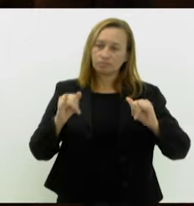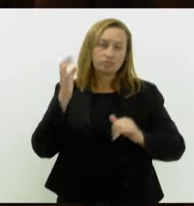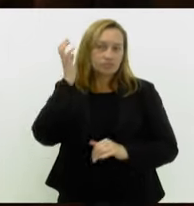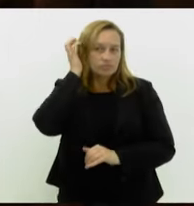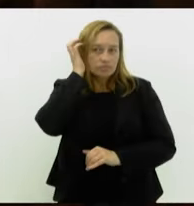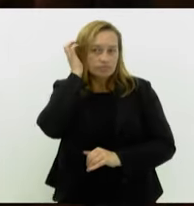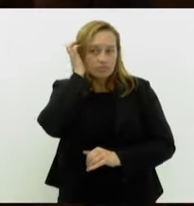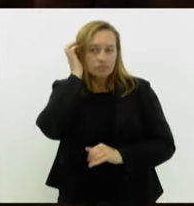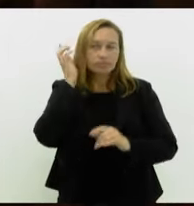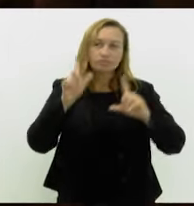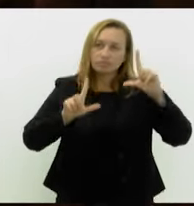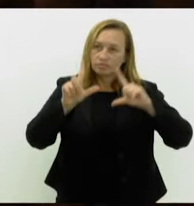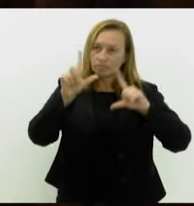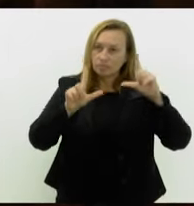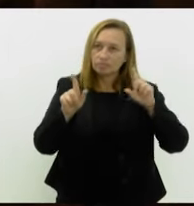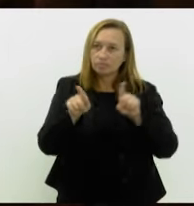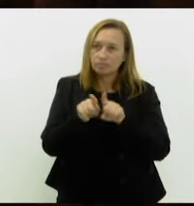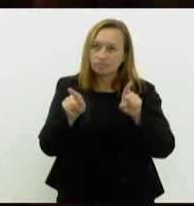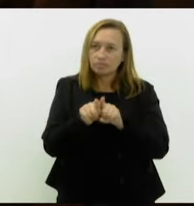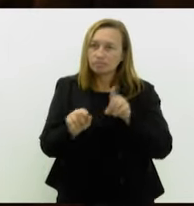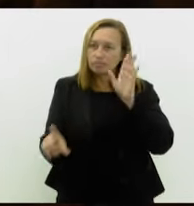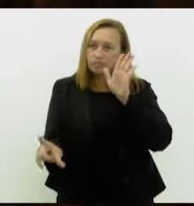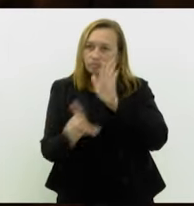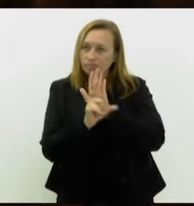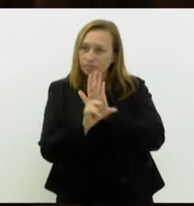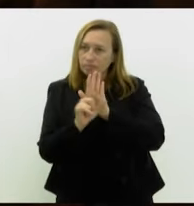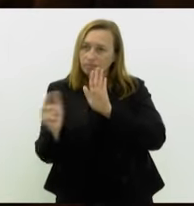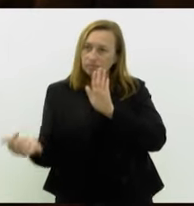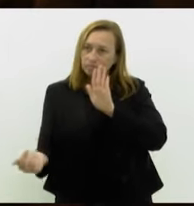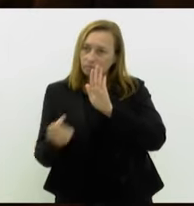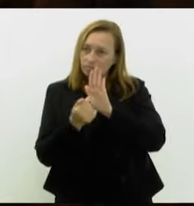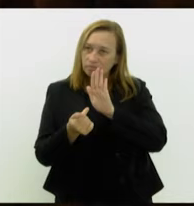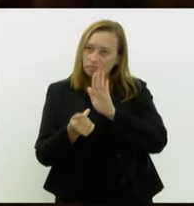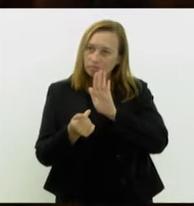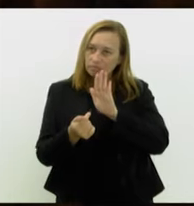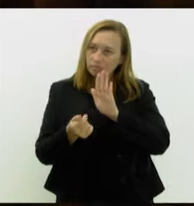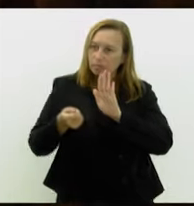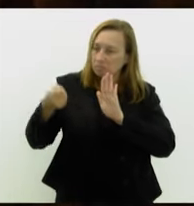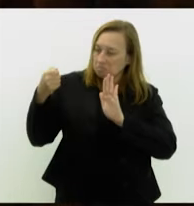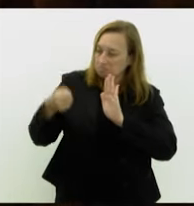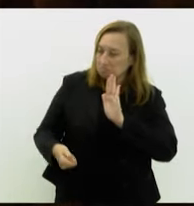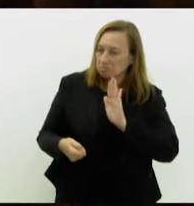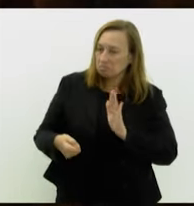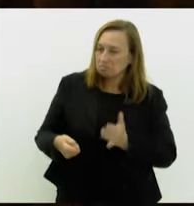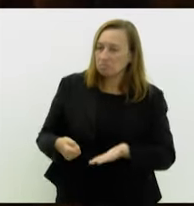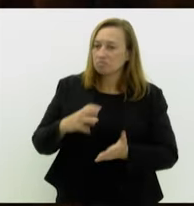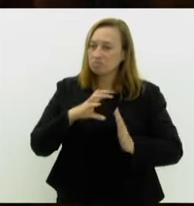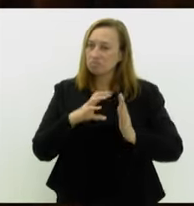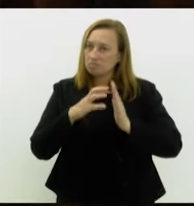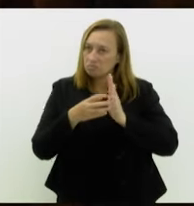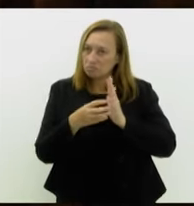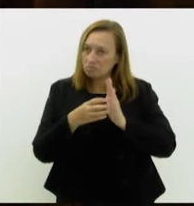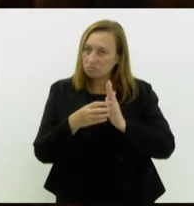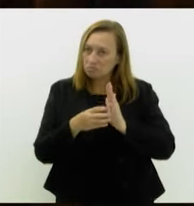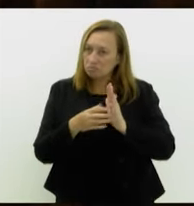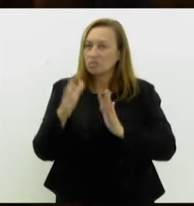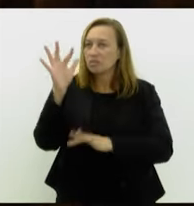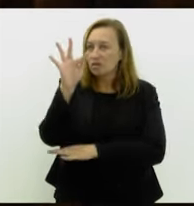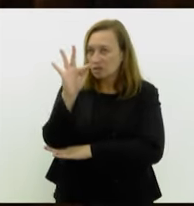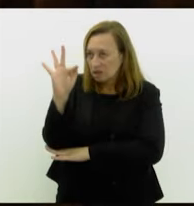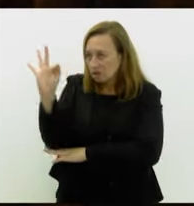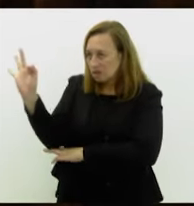televisão também diz a lei Ou seja é um dever dos partidos e das